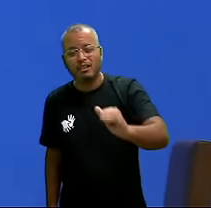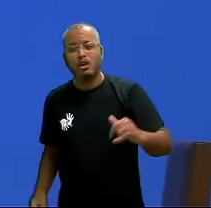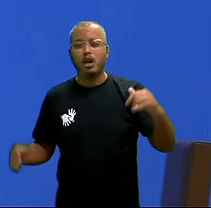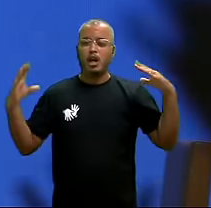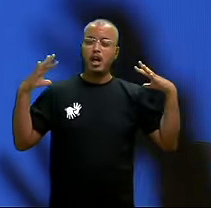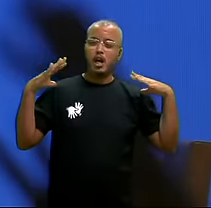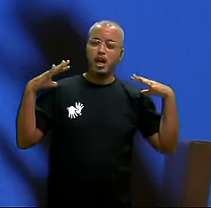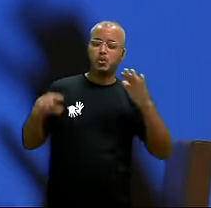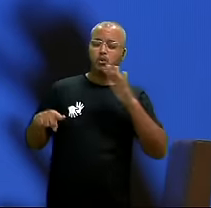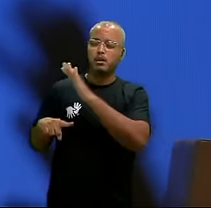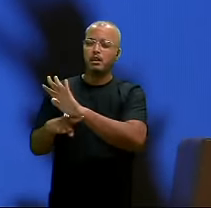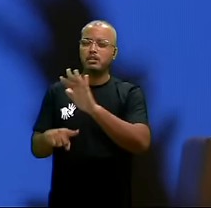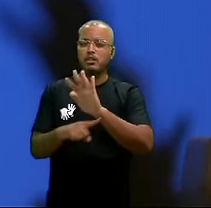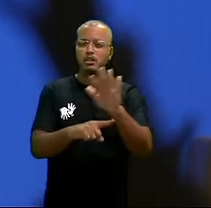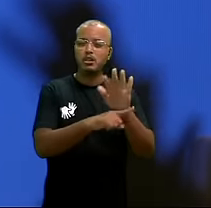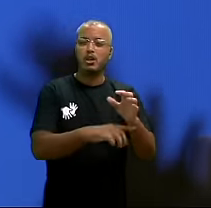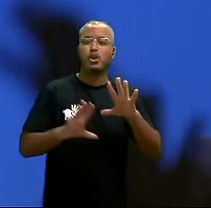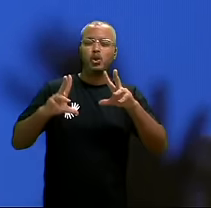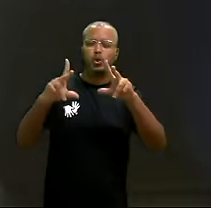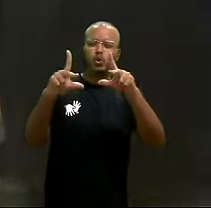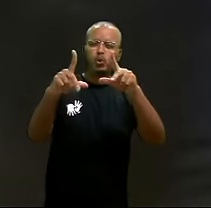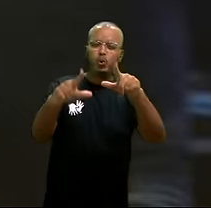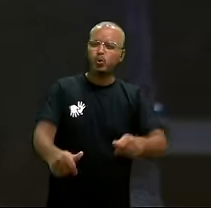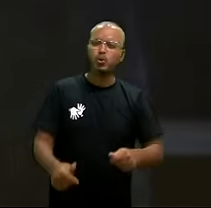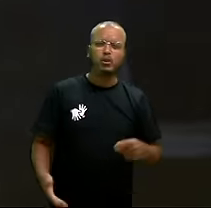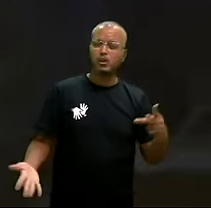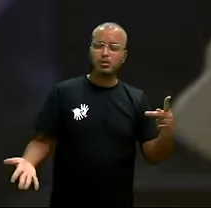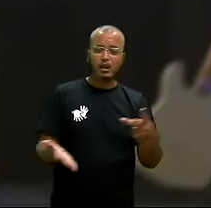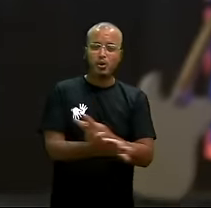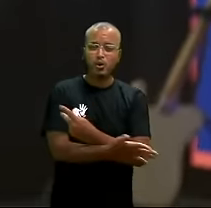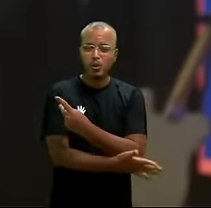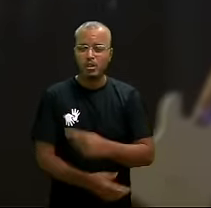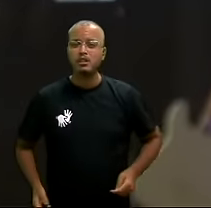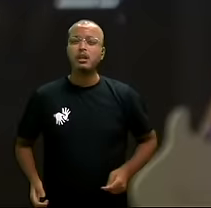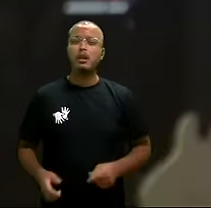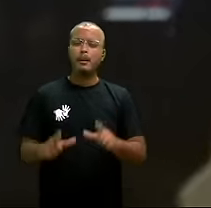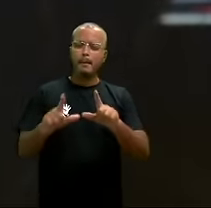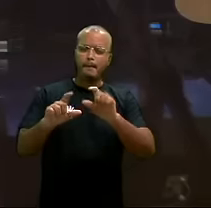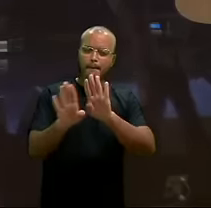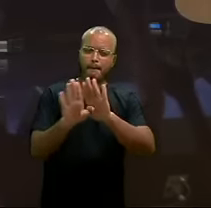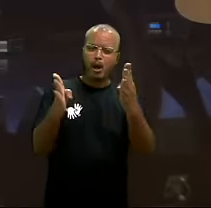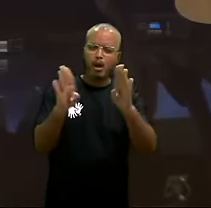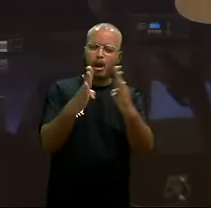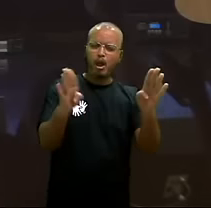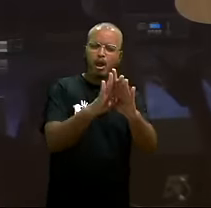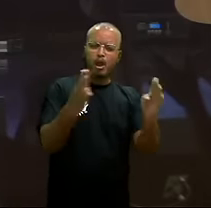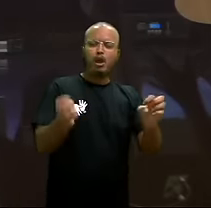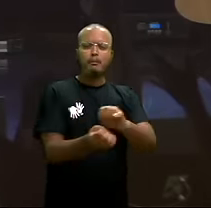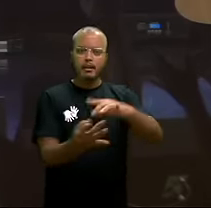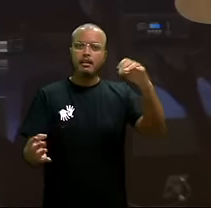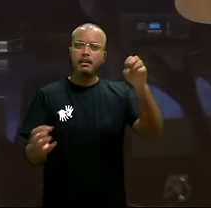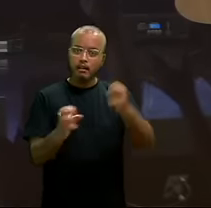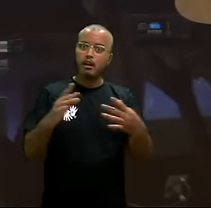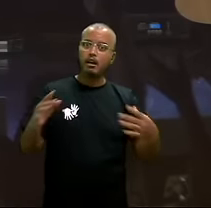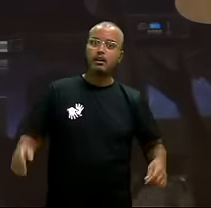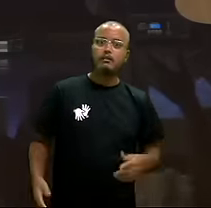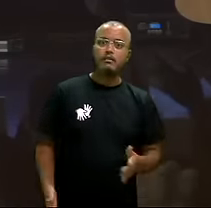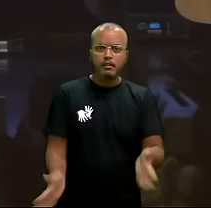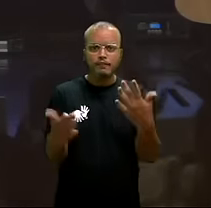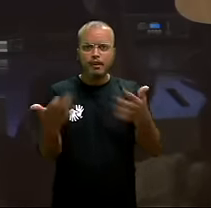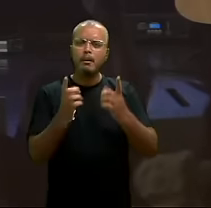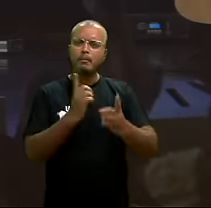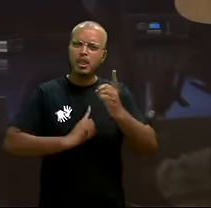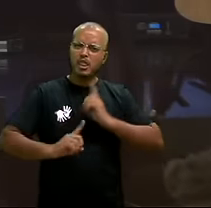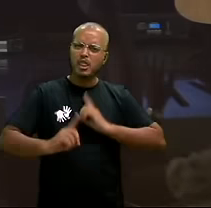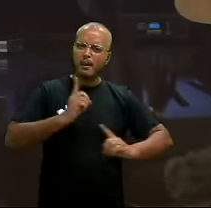você. Portas que estavam fechadas vão se abrir. Contratos vão se assinar. Tem milagre vindo aí. Levanta, sai dessa depressão,